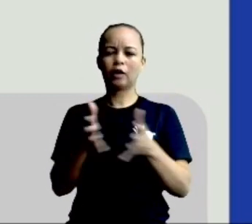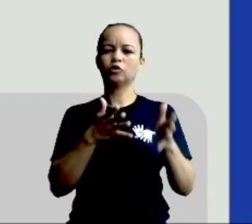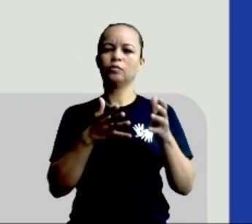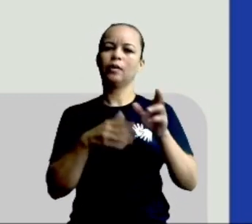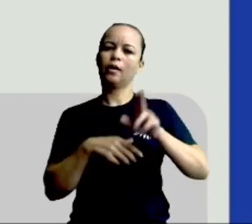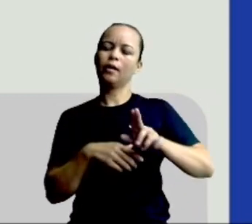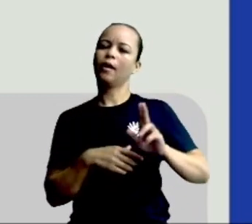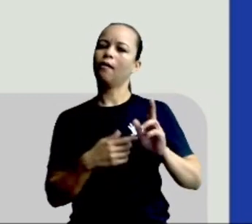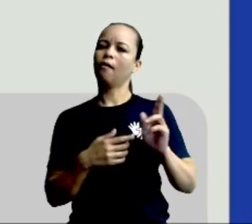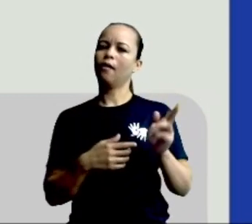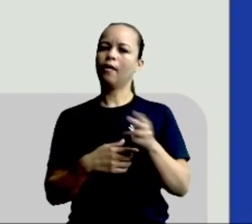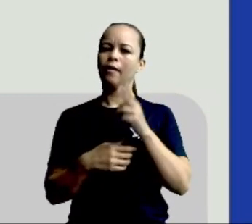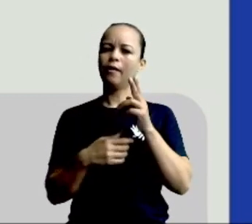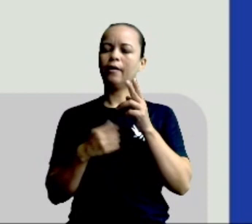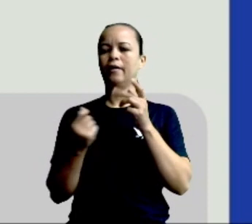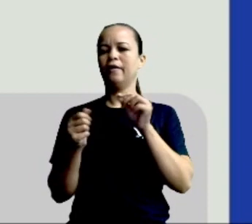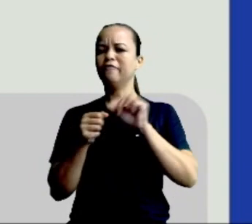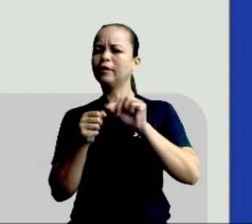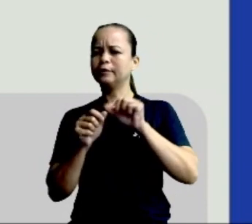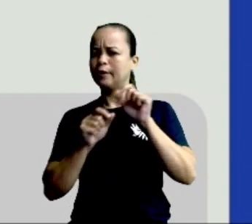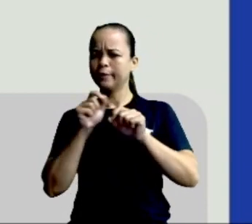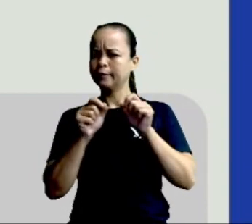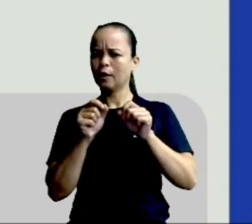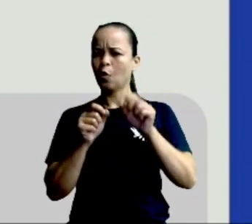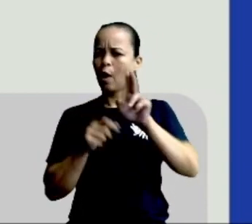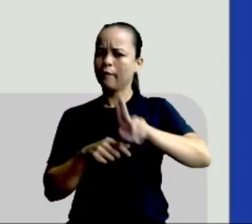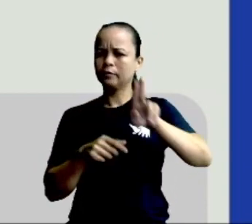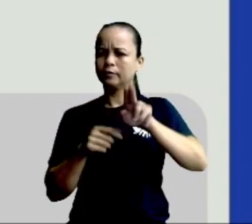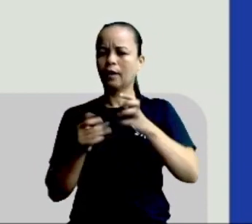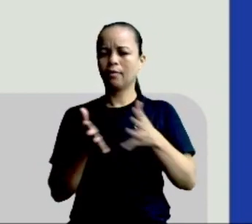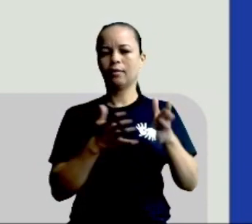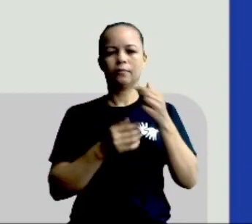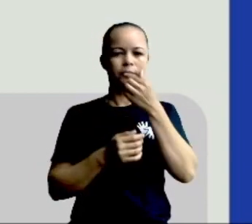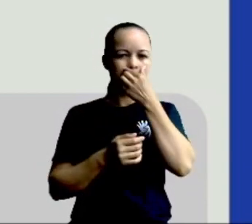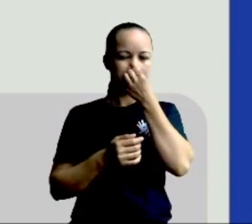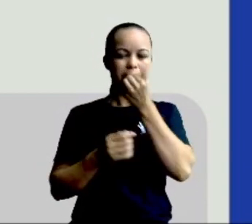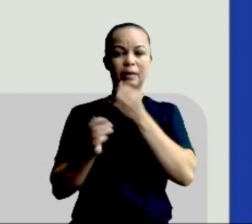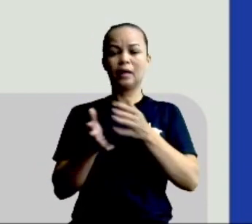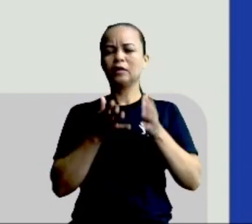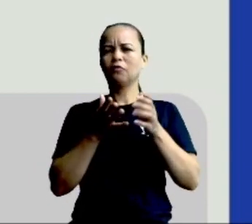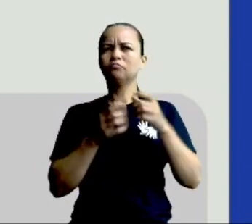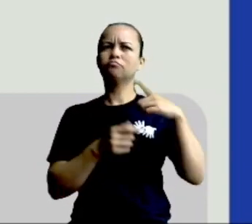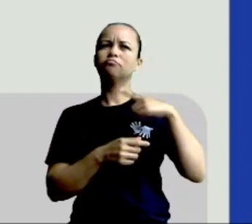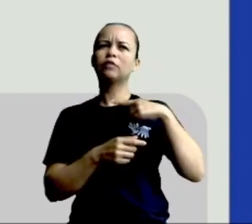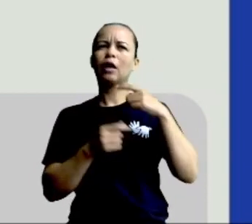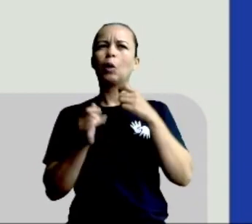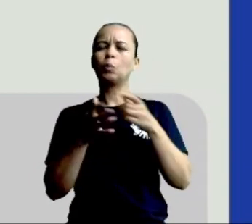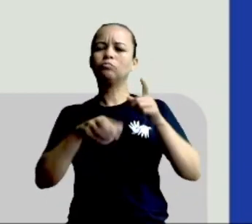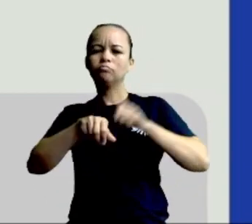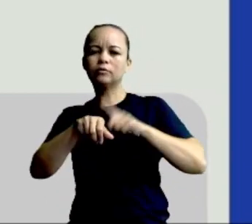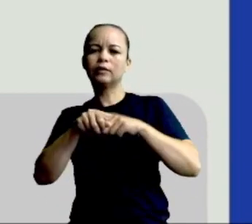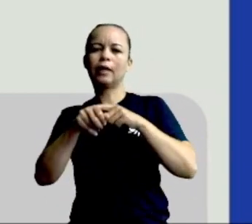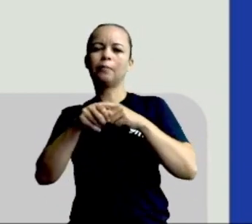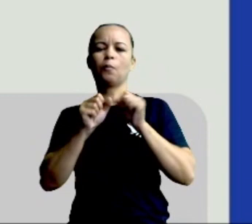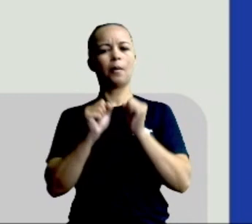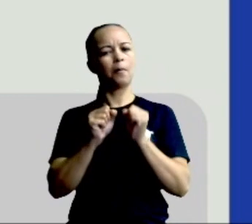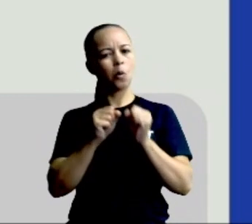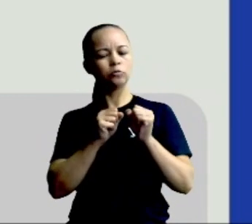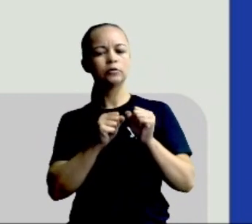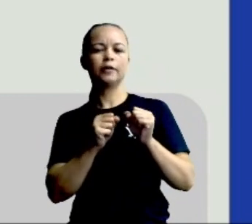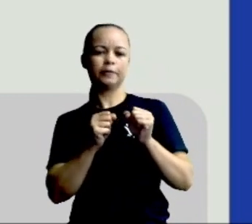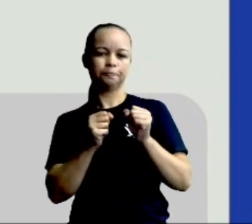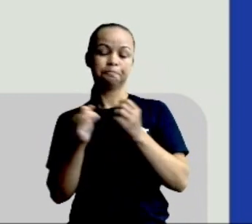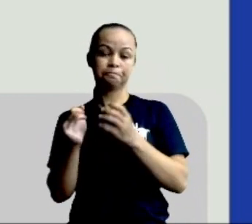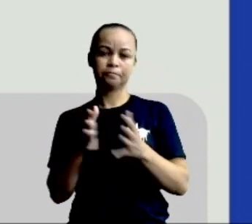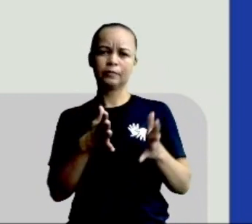ver. Não vai ter, o trabalho não vai, você não vai ter um tempo para poder realizar, tá? Então, o que